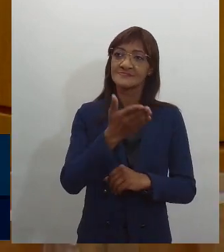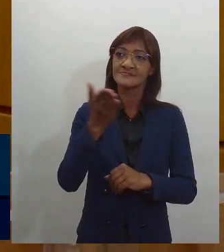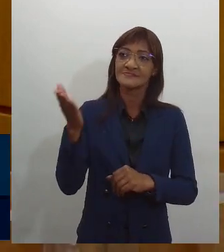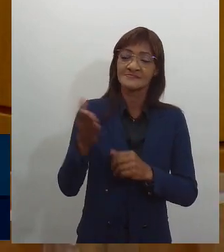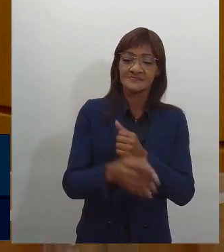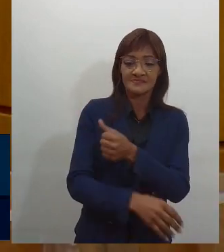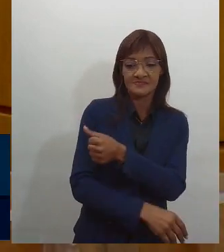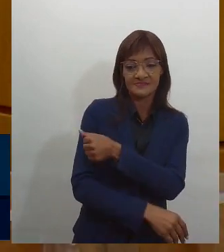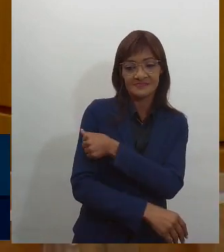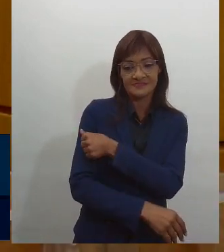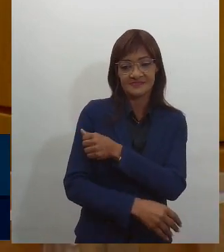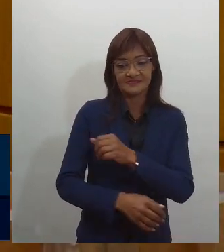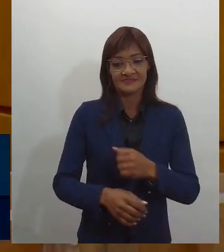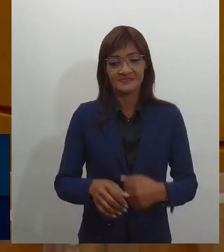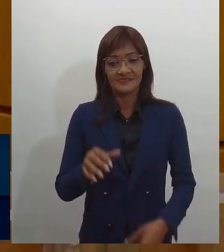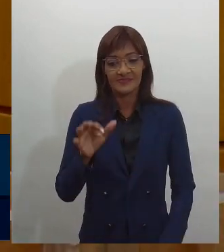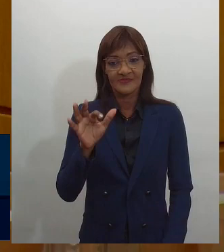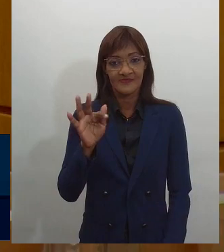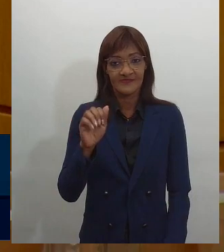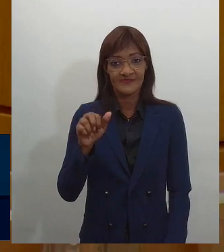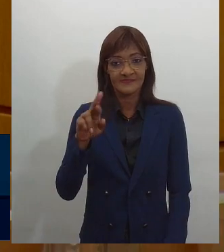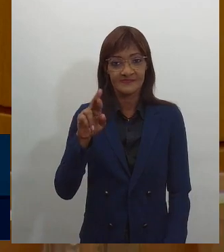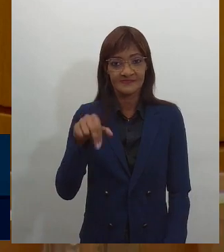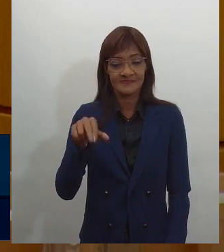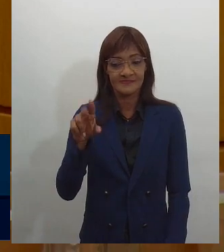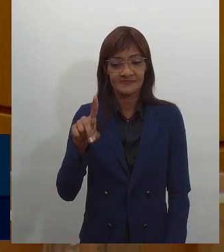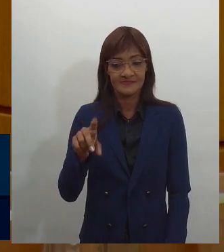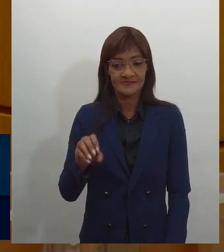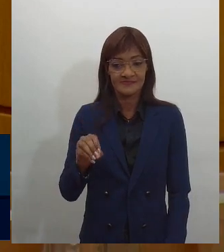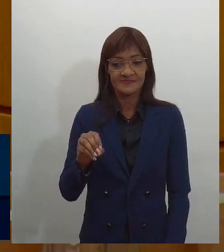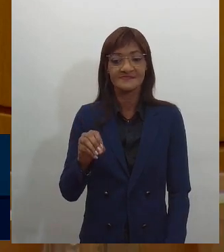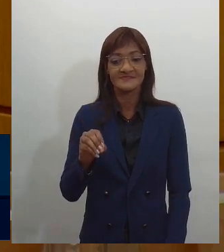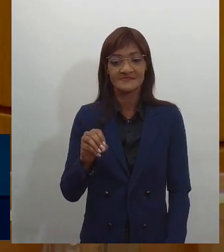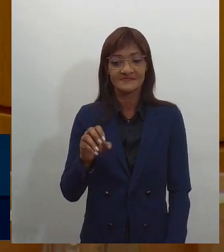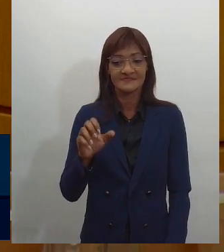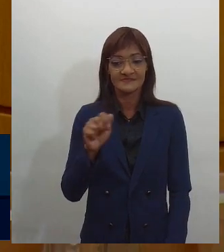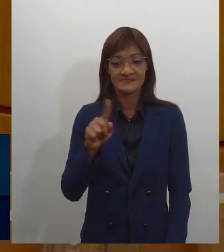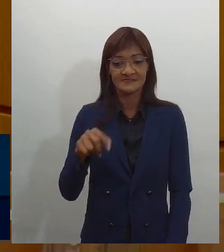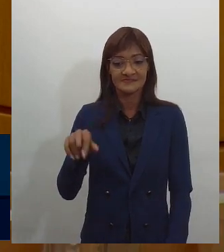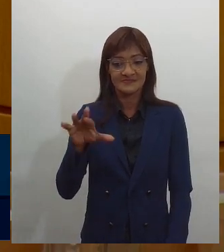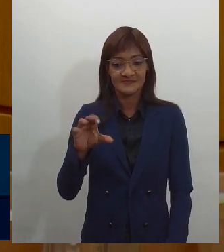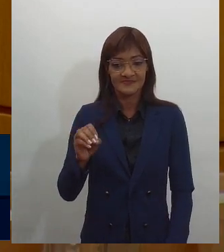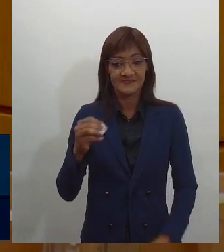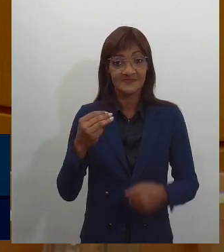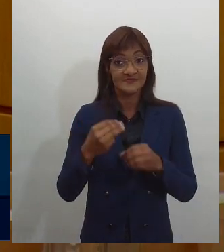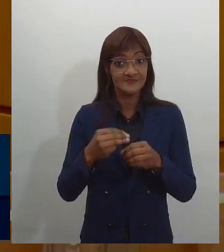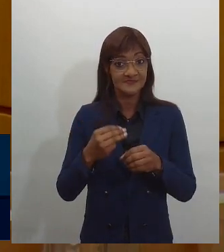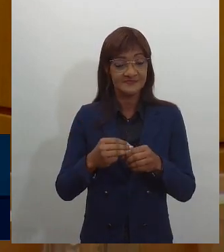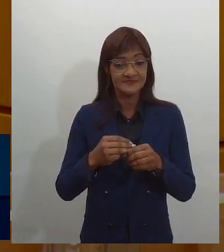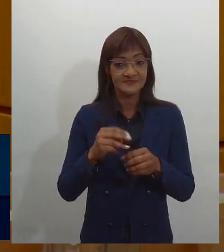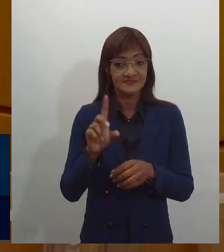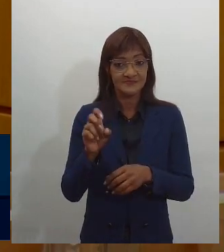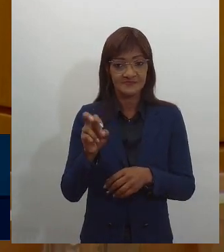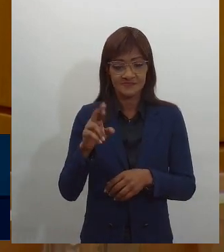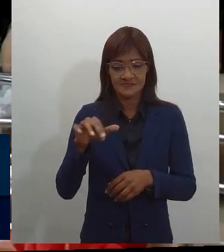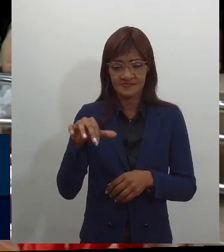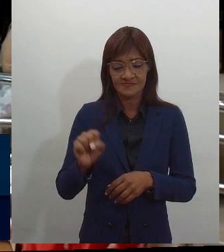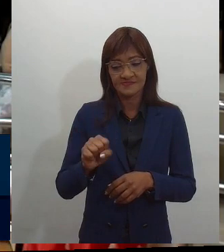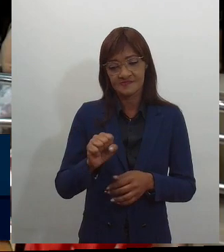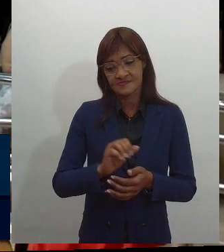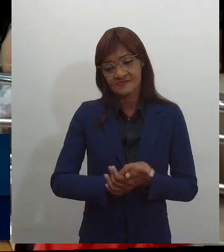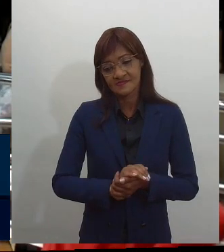Fernando Azevedo, lá do município da nossa querida Nossa Senhora das Dores. Para chegar em glória, presidente, tem que passar nas